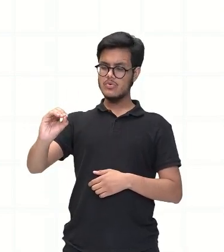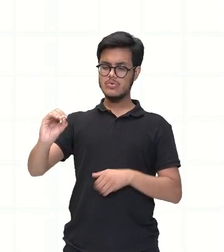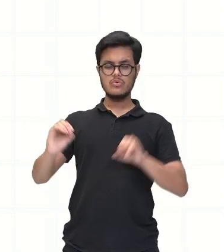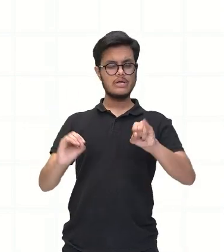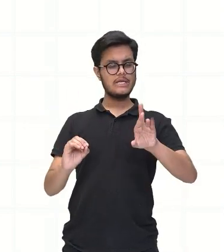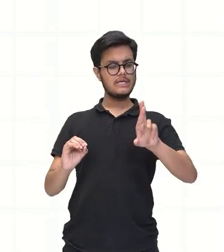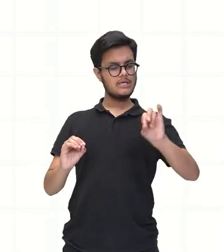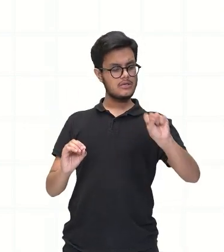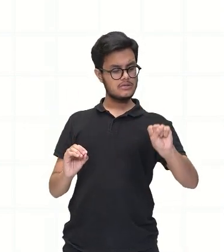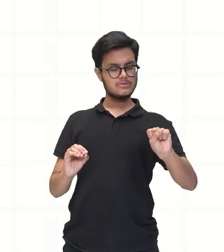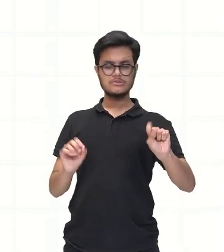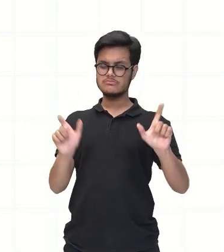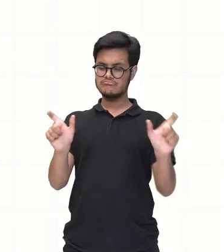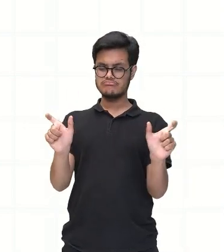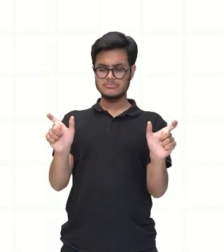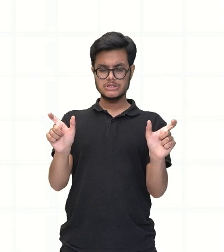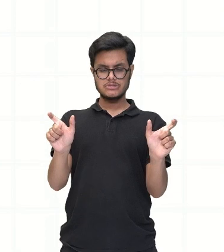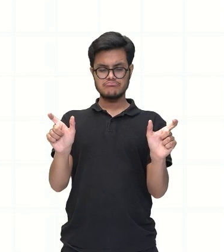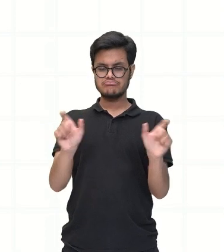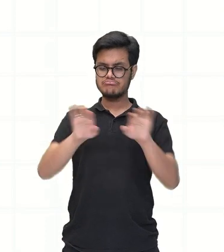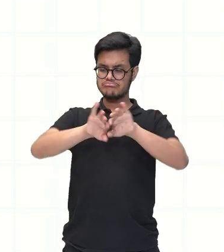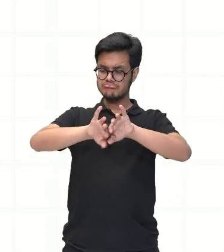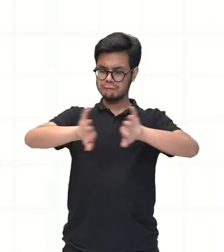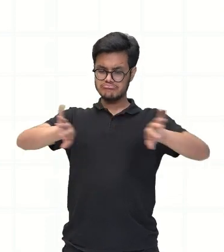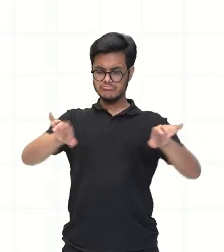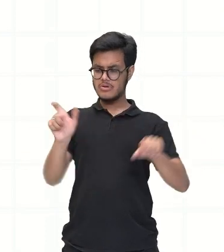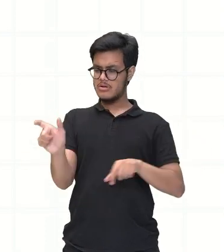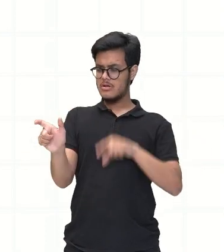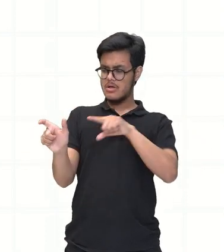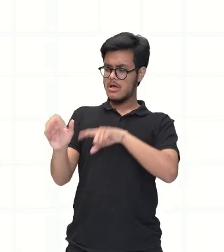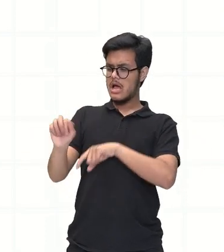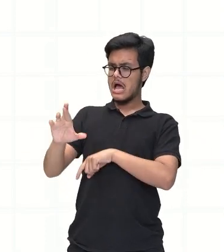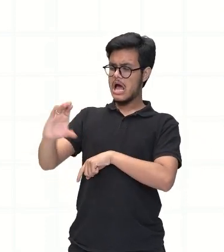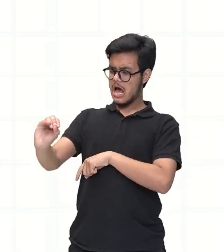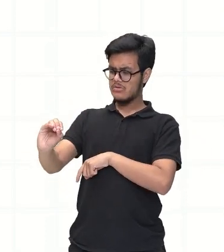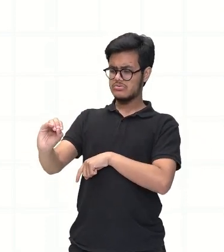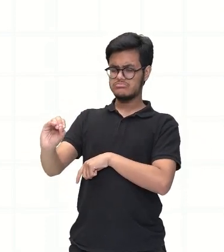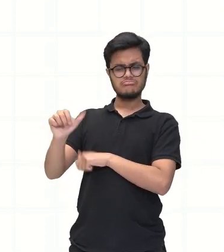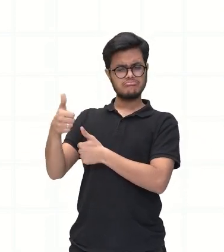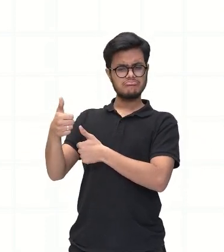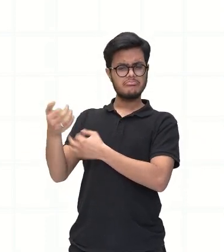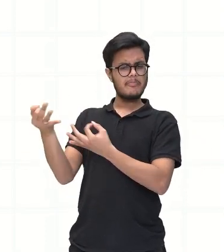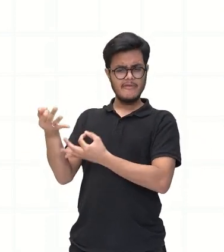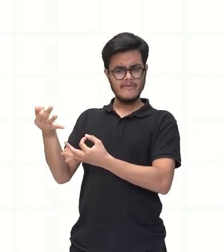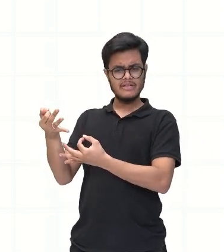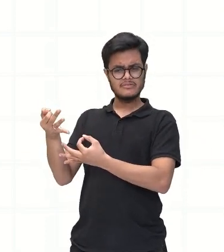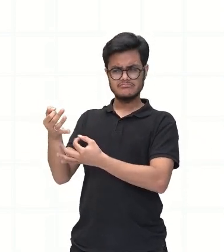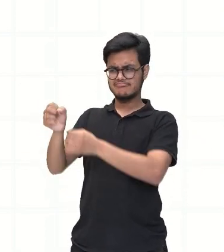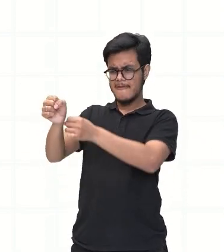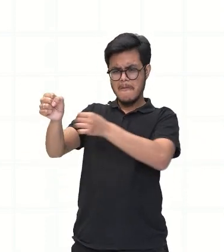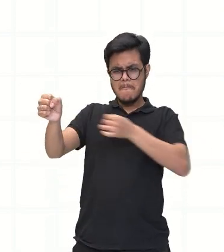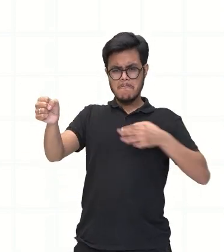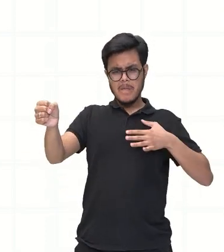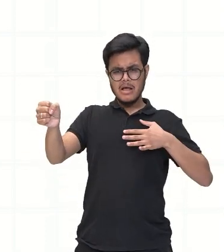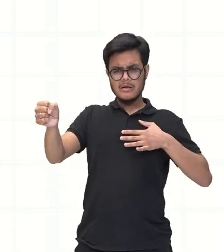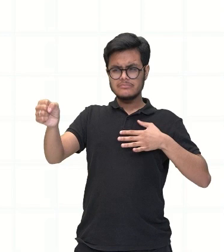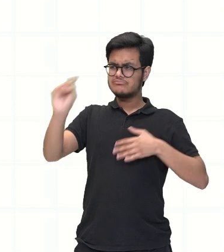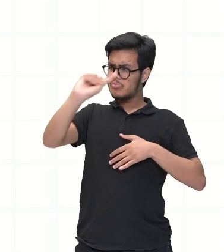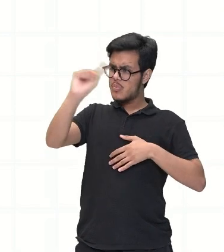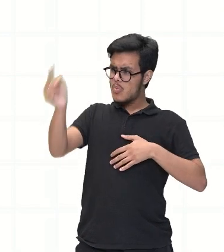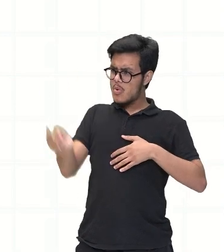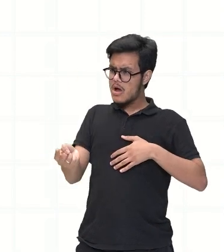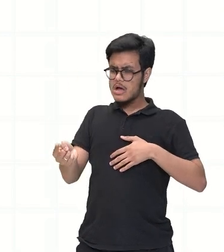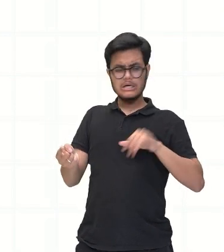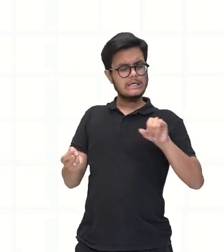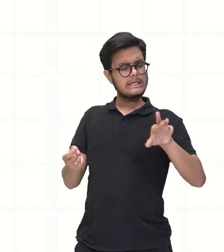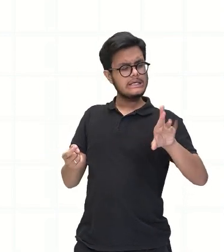Arco-íris. Se eu separar a palavra arco, é o arco do arco e flecha. Não é isso? Exatamente.